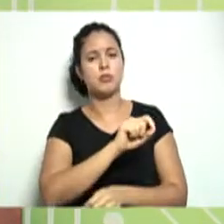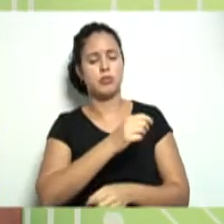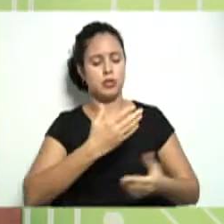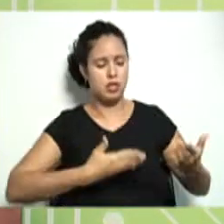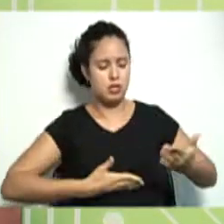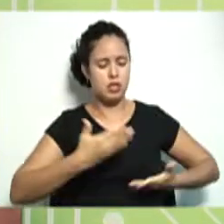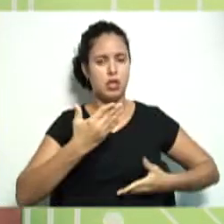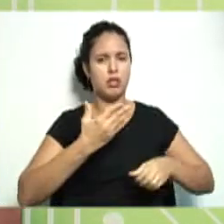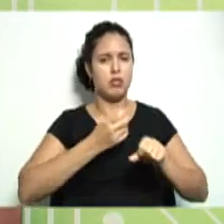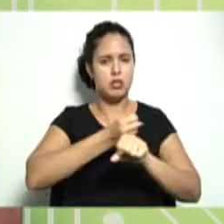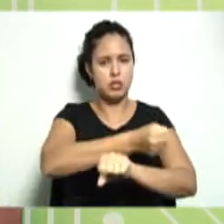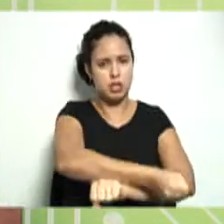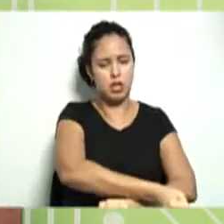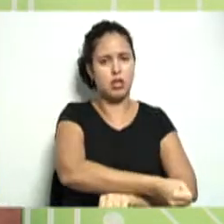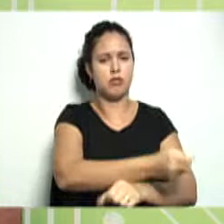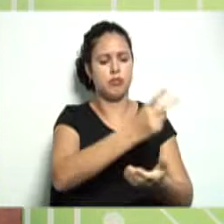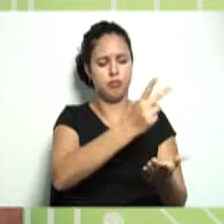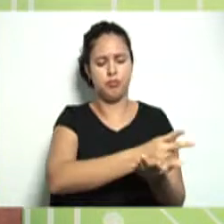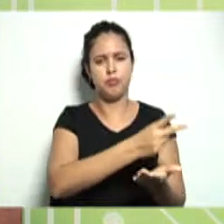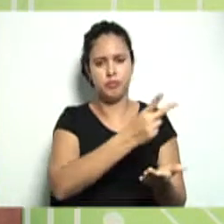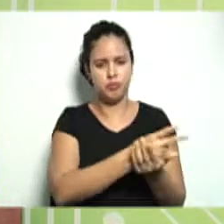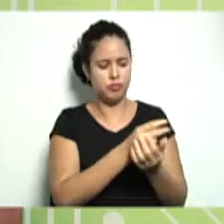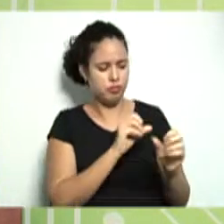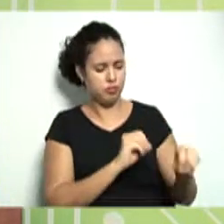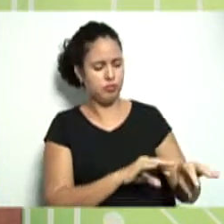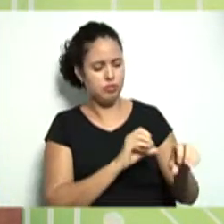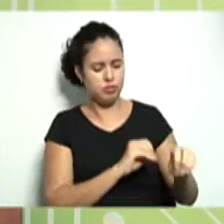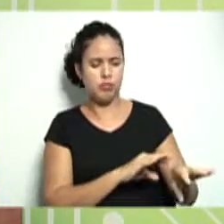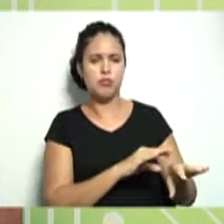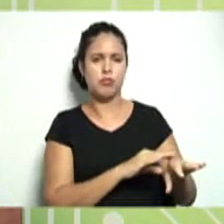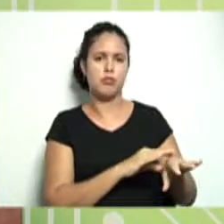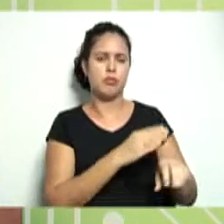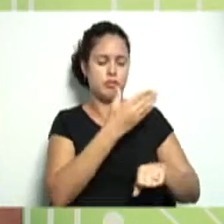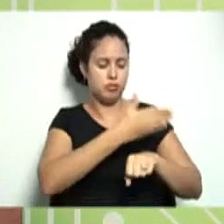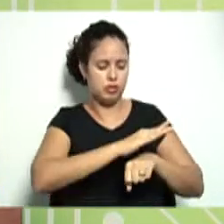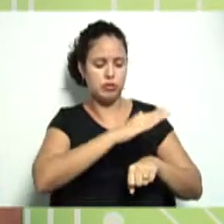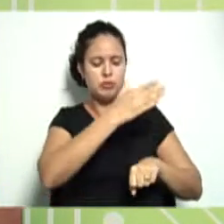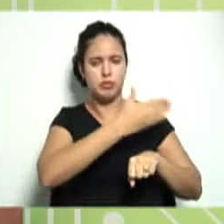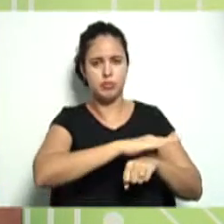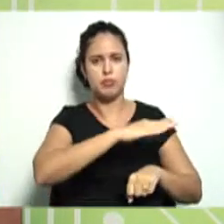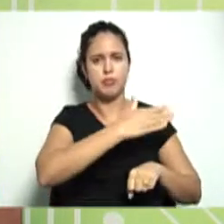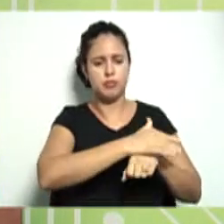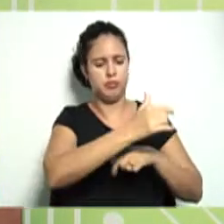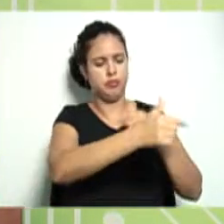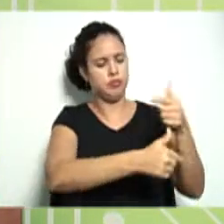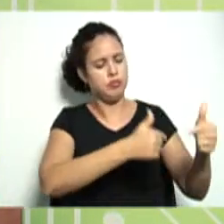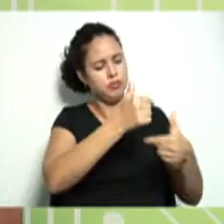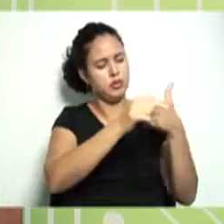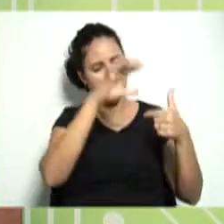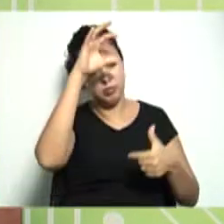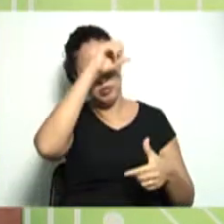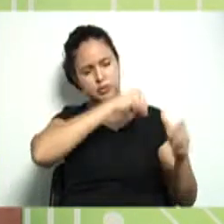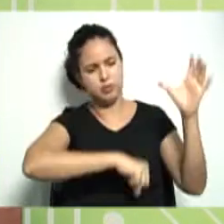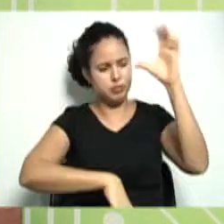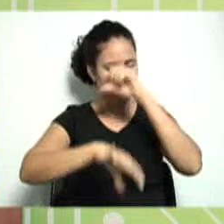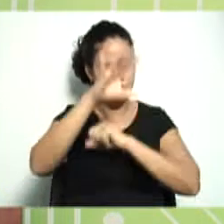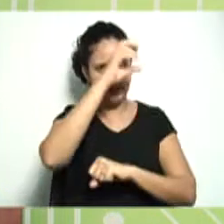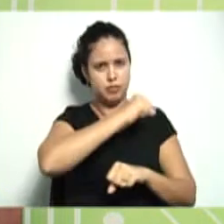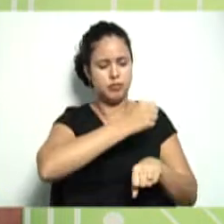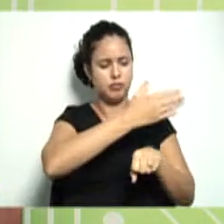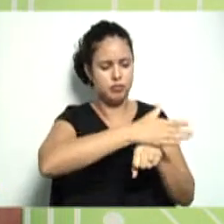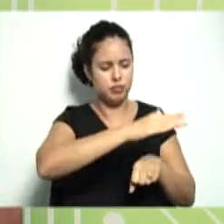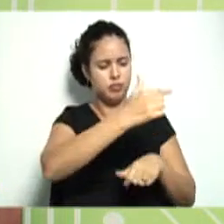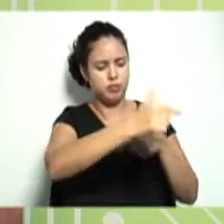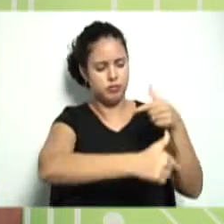servos, continuou-se a forma de educação em que eles aprendiam a realizar as suas atividades